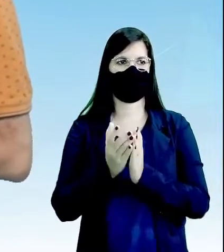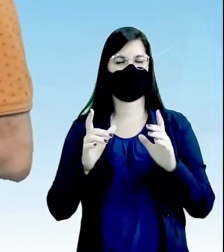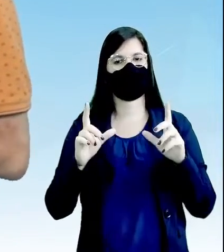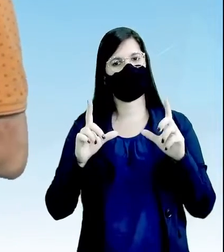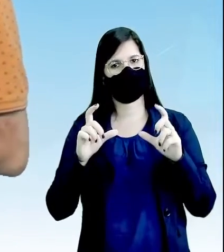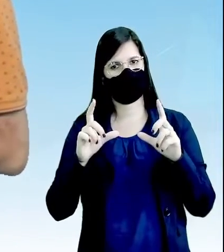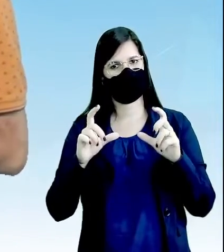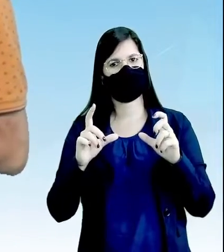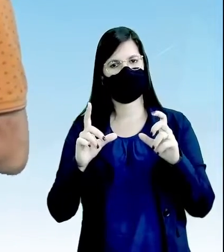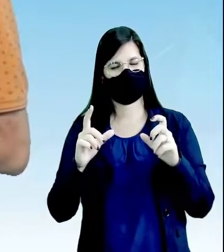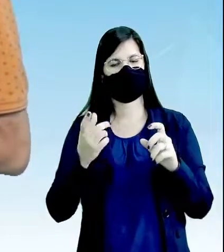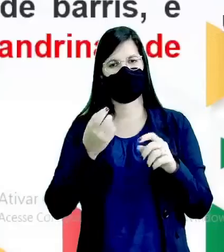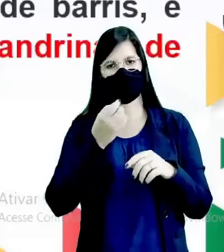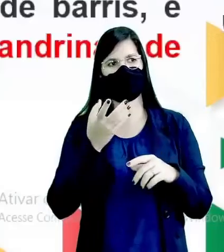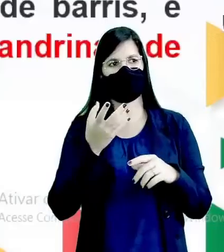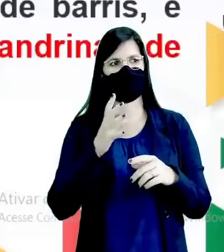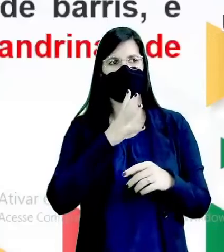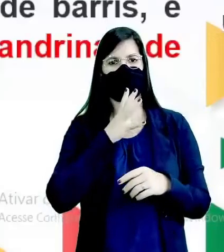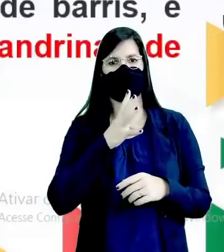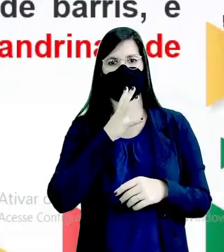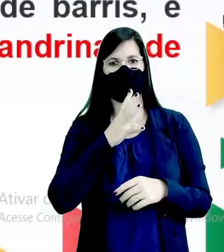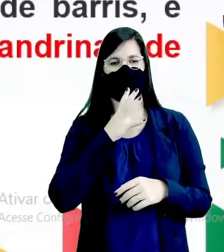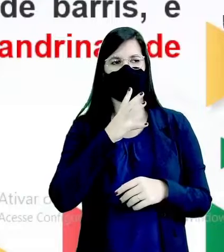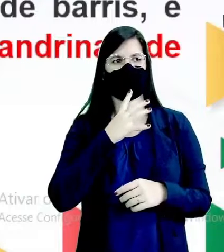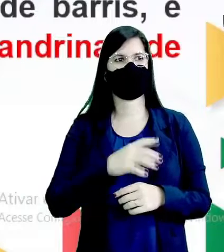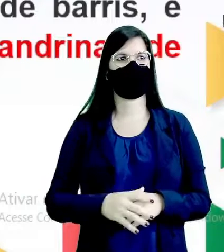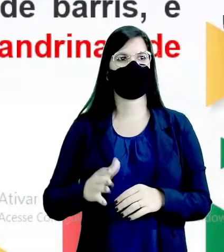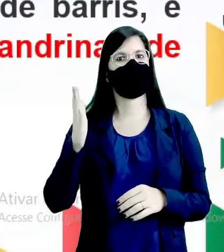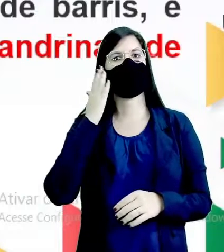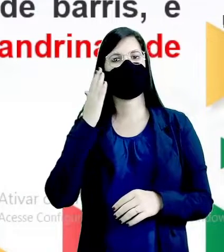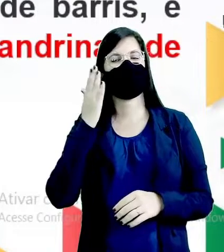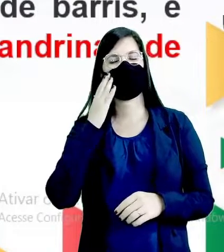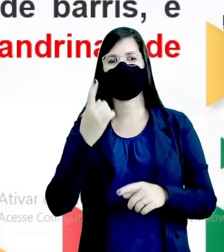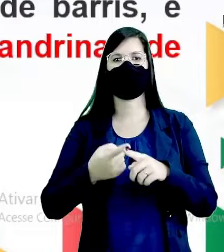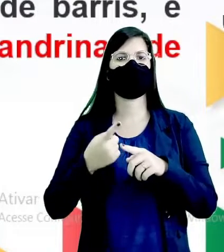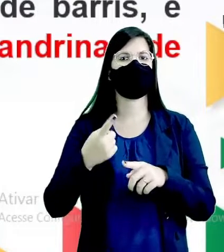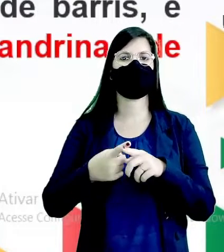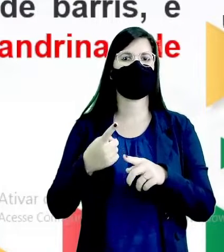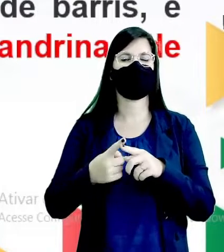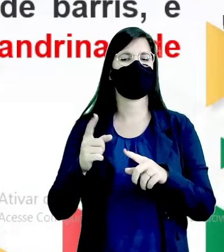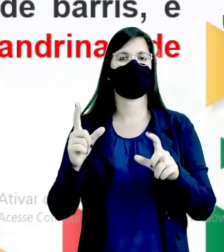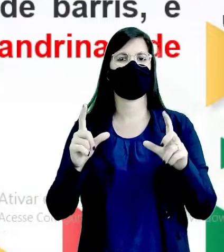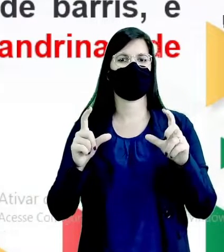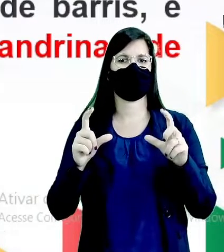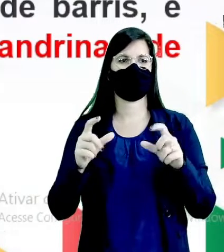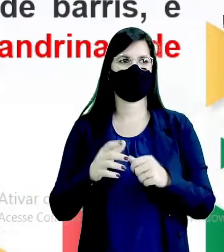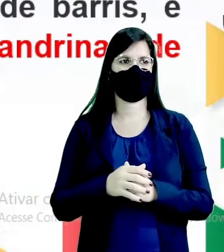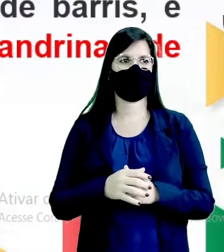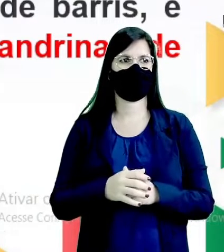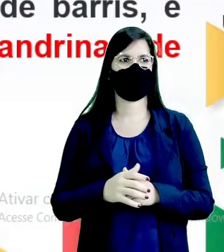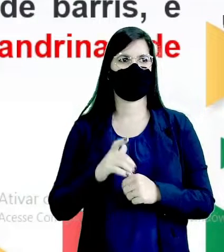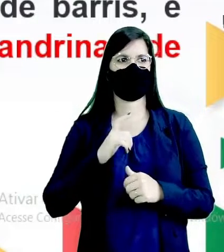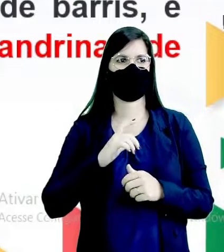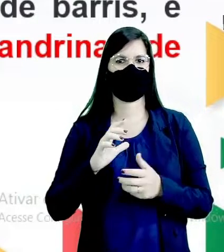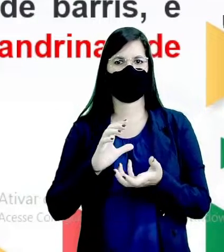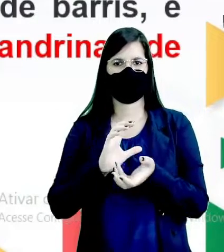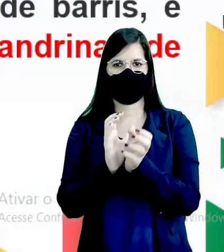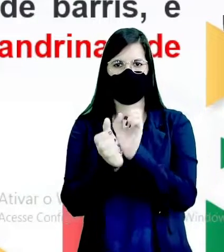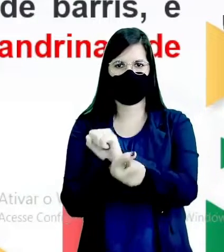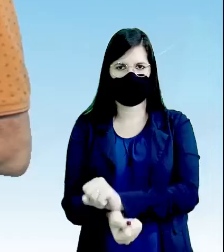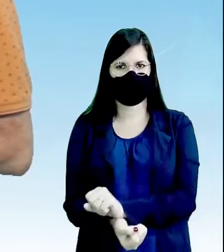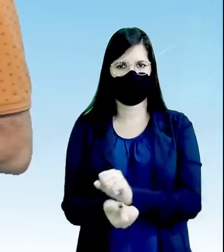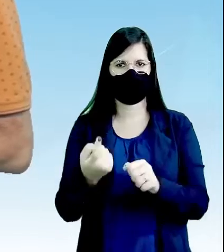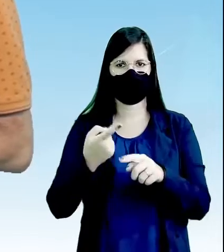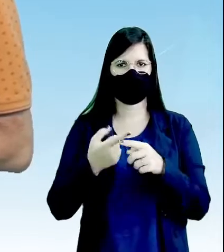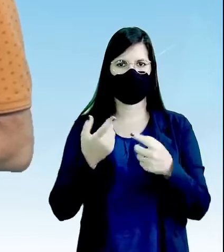é bem icônica, né? Vamos conhecer um pouco mais. Nós vamos entender o porquê dessa foto que está aí. Ele não está amarrado ali porque ele quer, não, não é Não, isso? não está amarrado